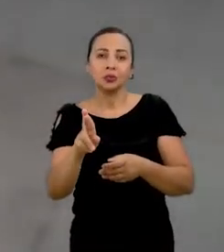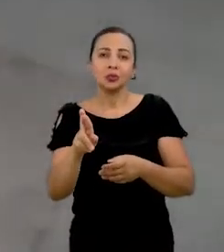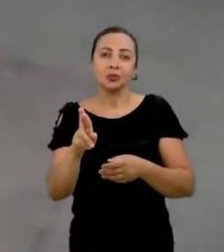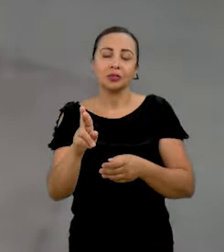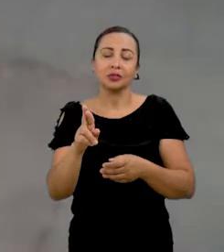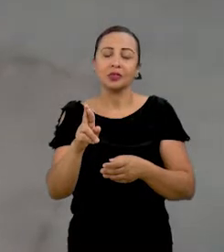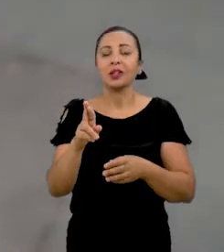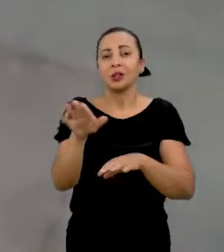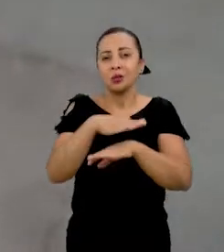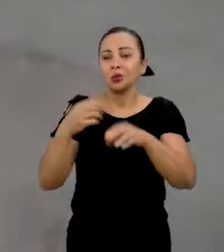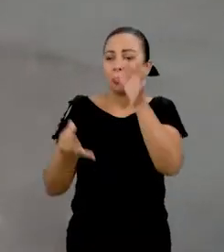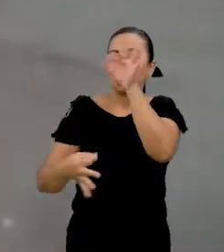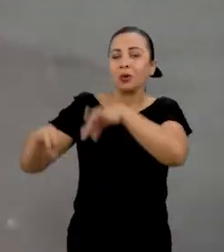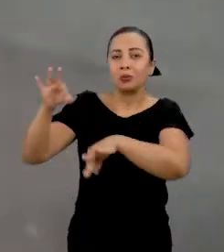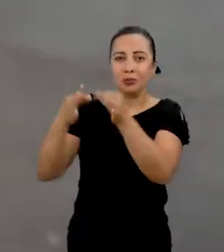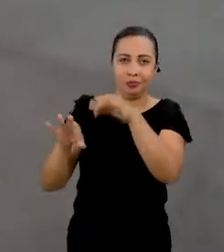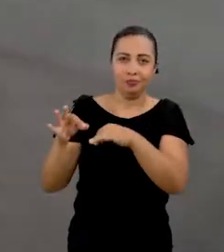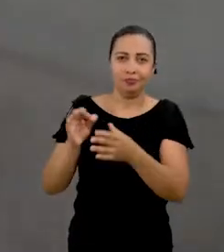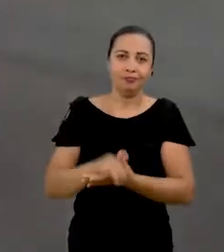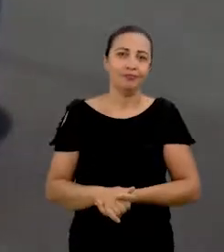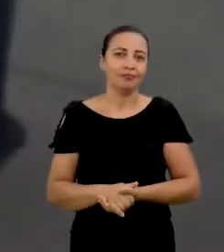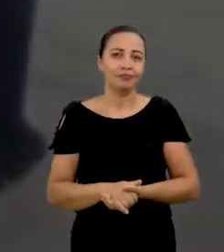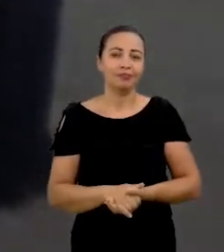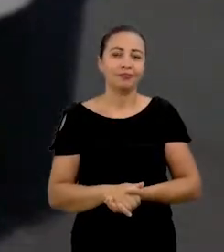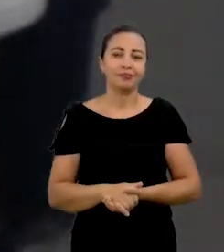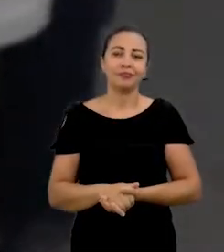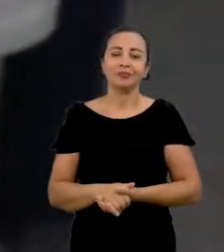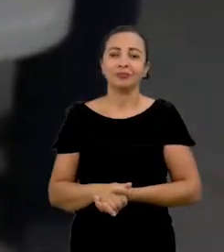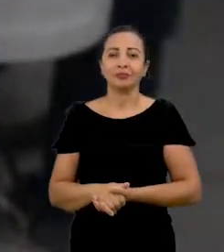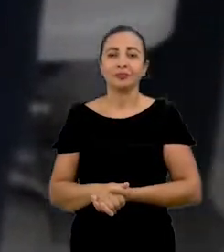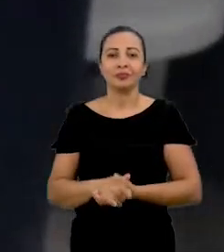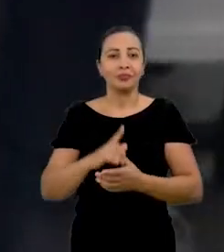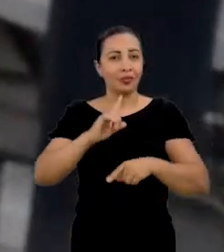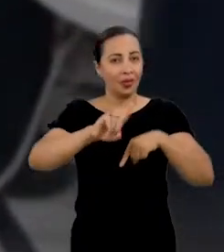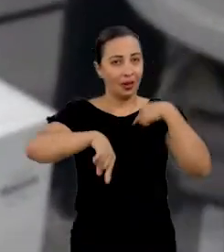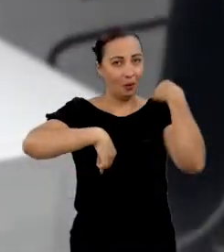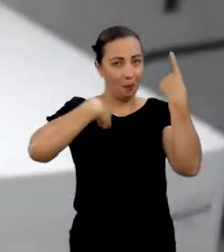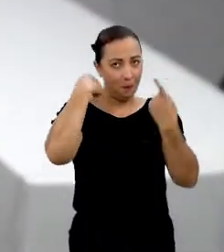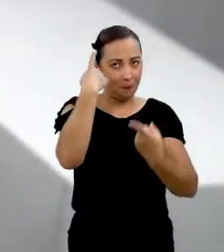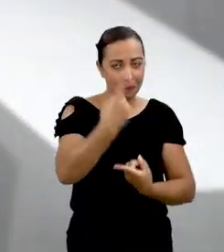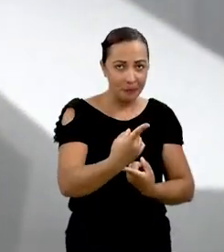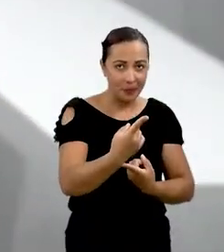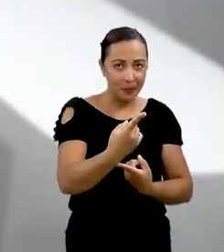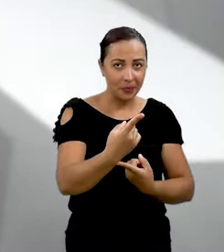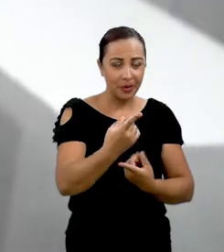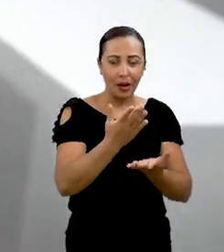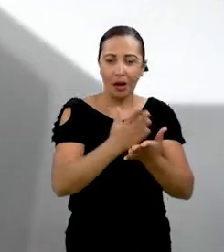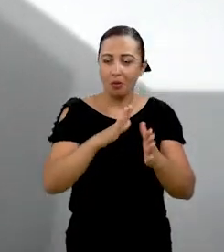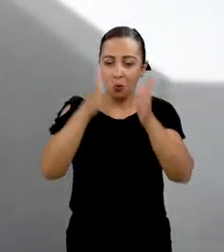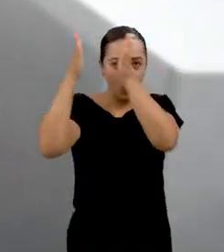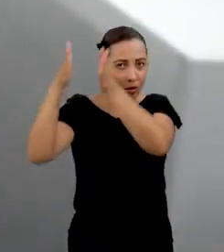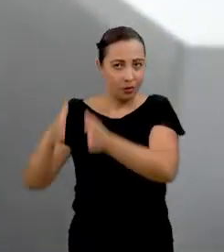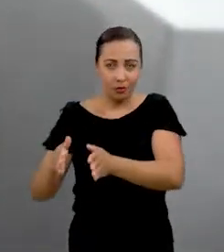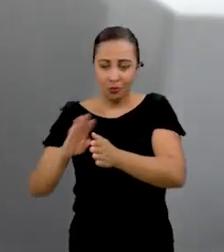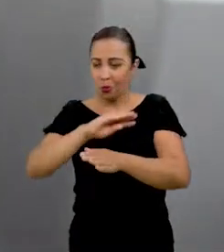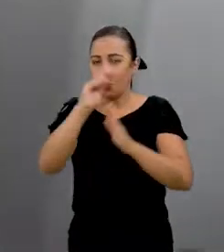óleo essencial, fazendo essa correlação entre a quantidade do nosso marcador químico e